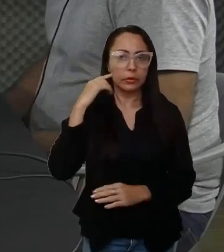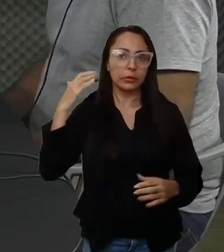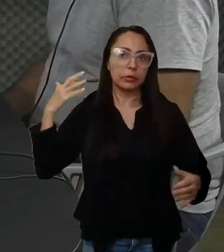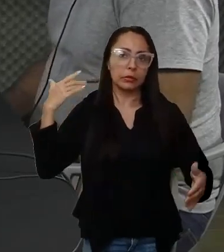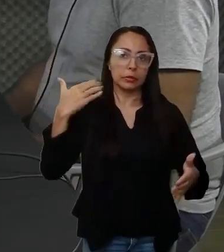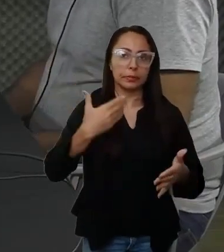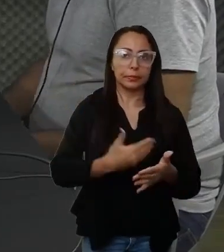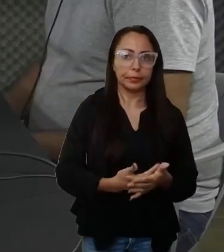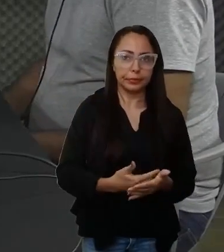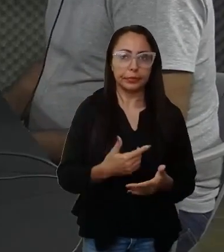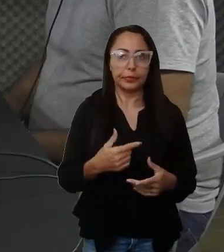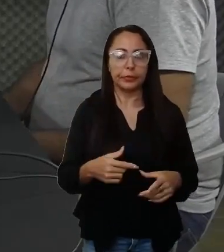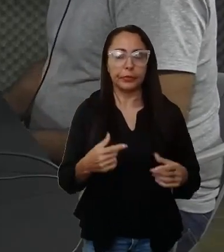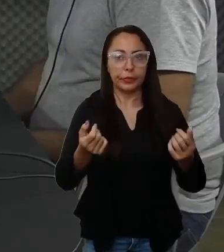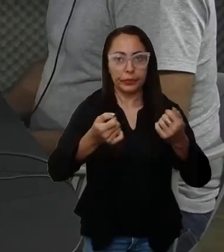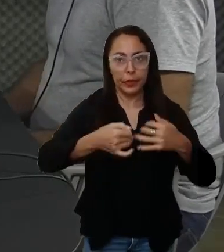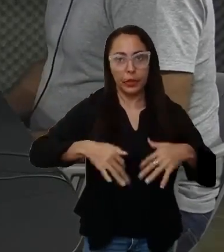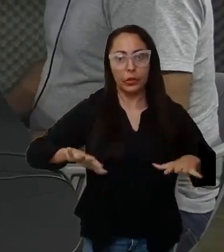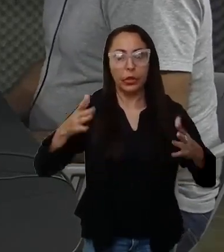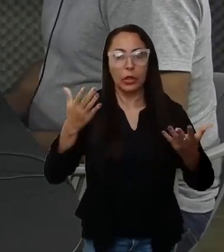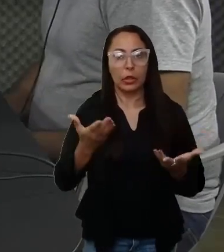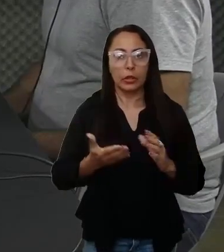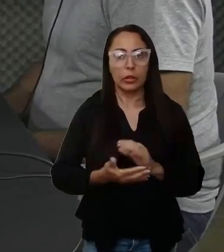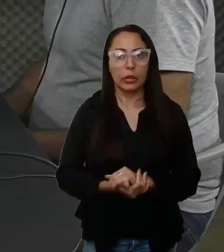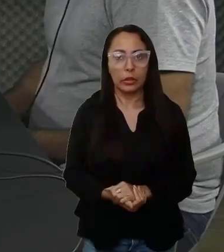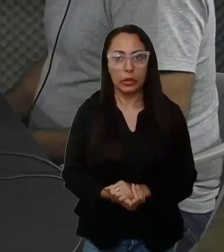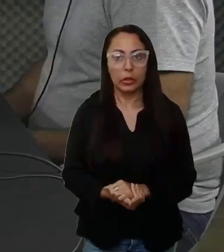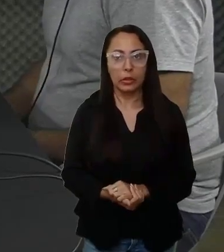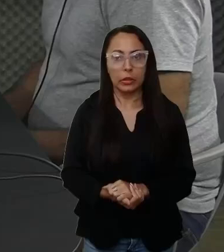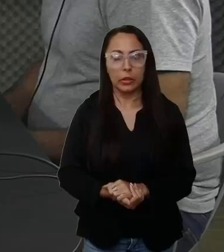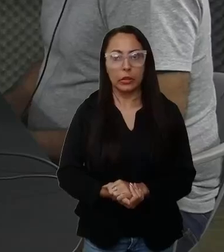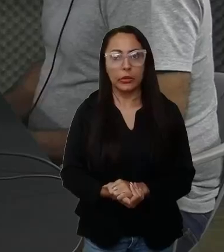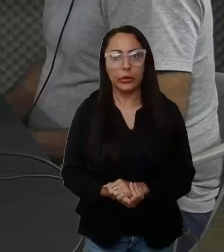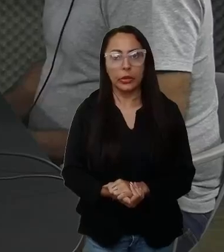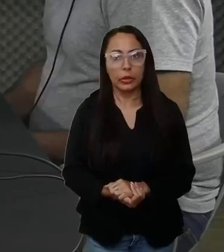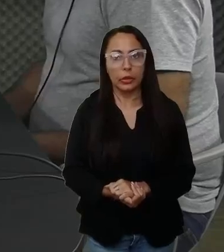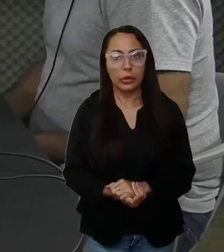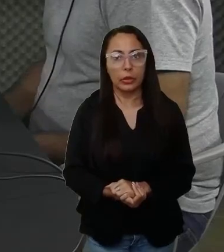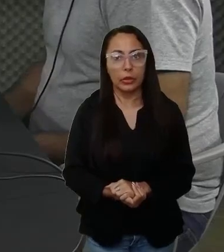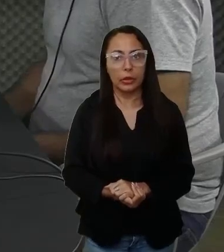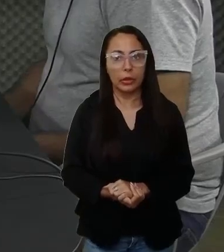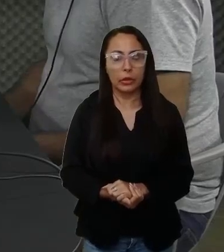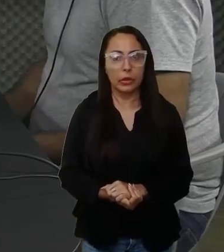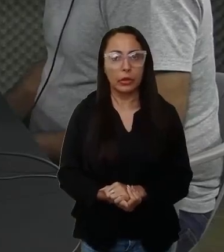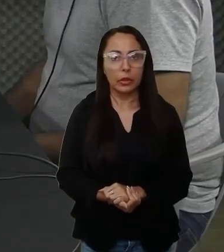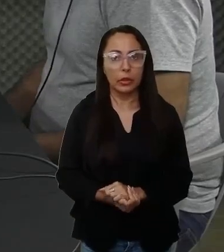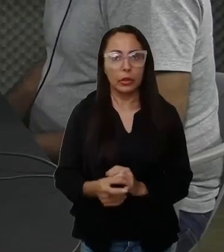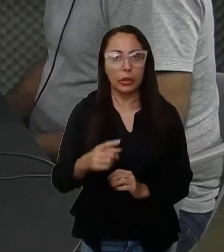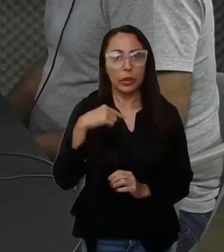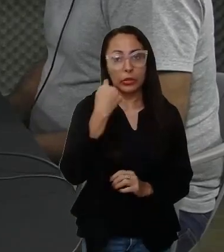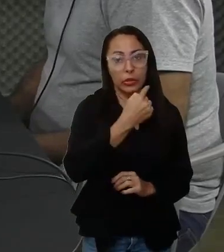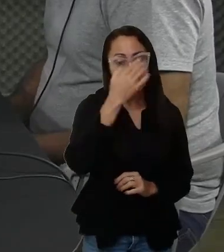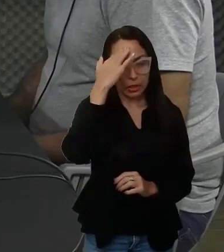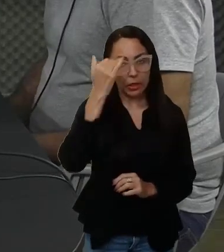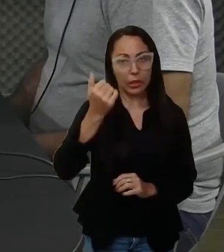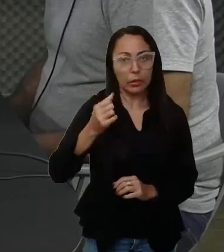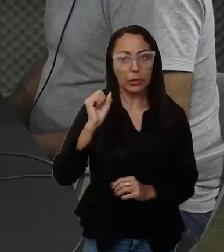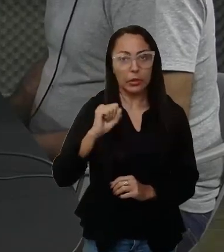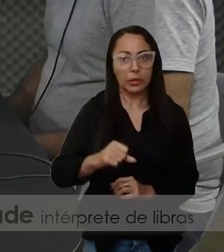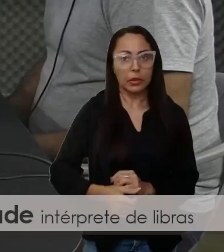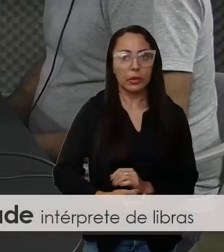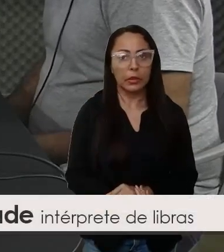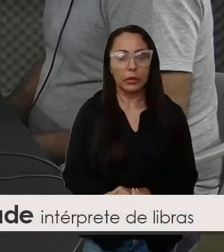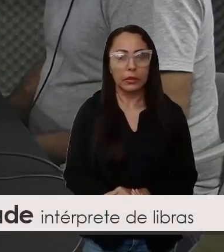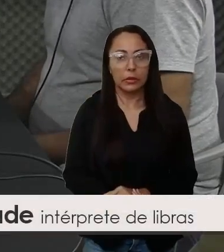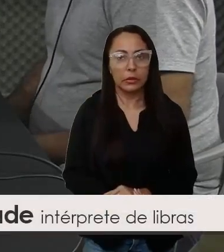tem seus fatores naturais e seus fatores antrópicos também. Então, a gente sabe que há